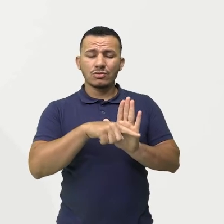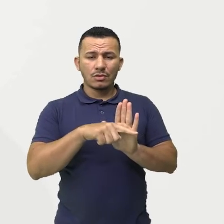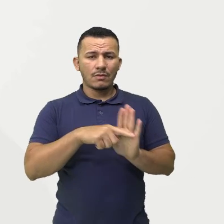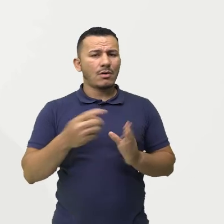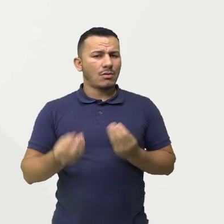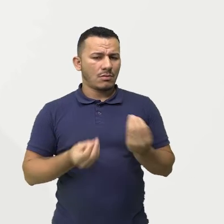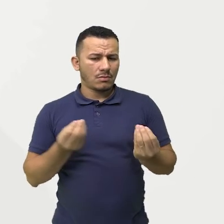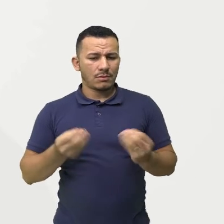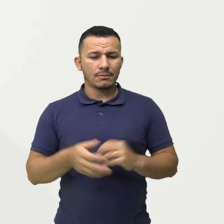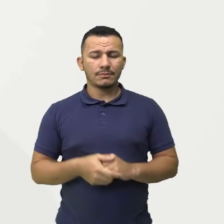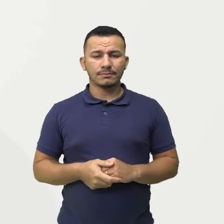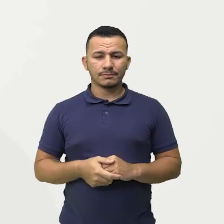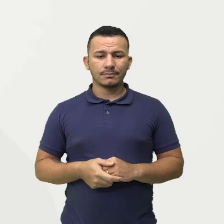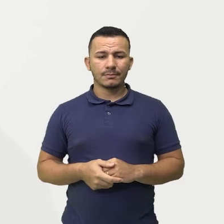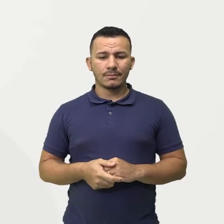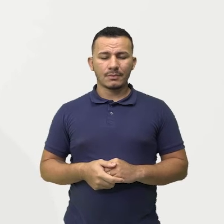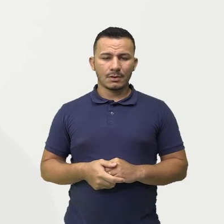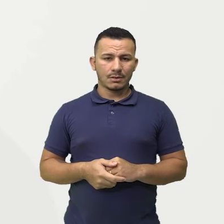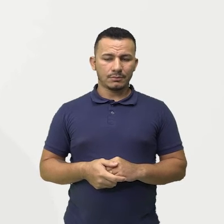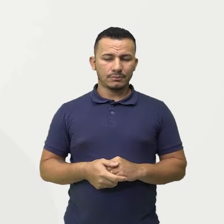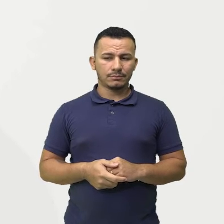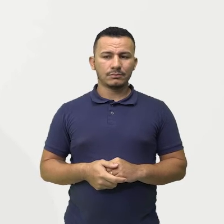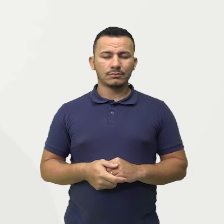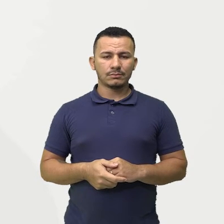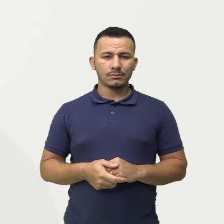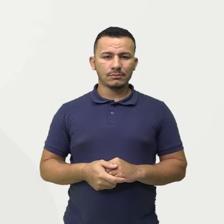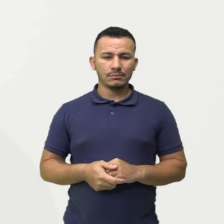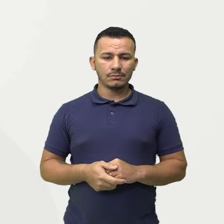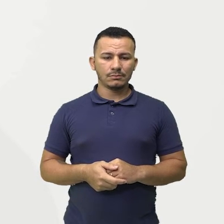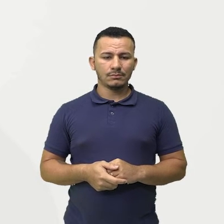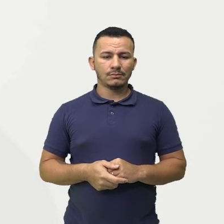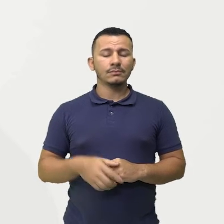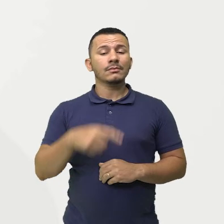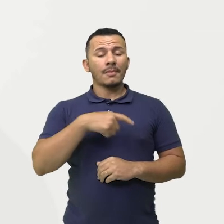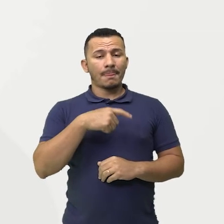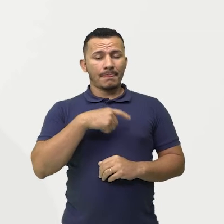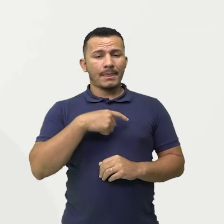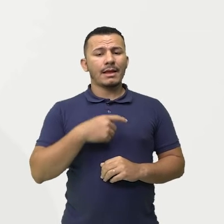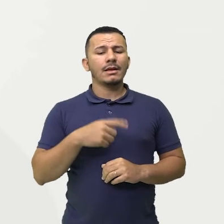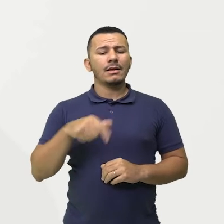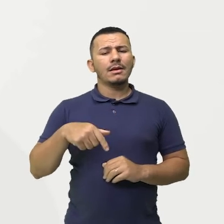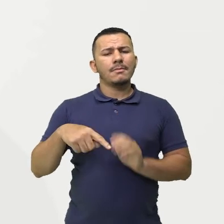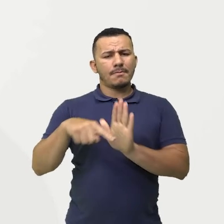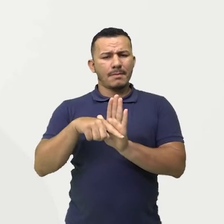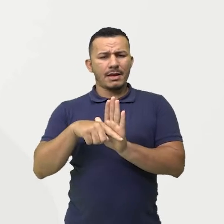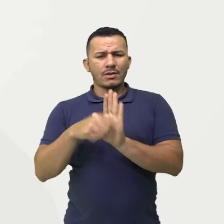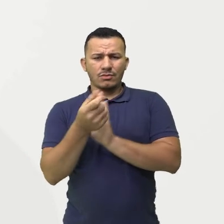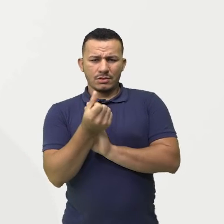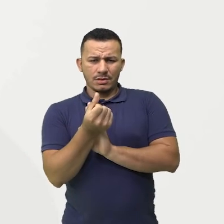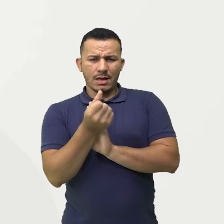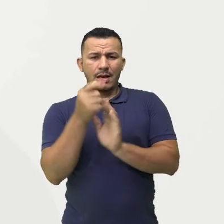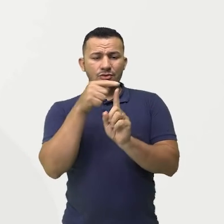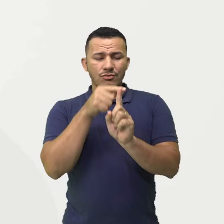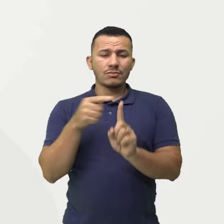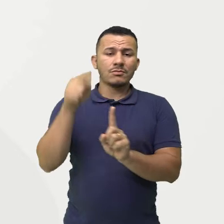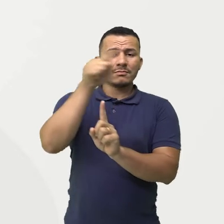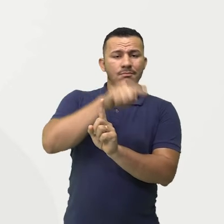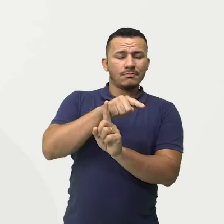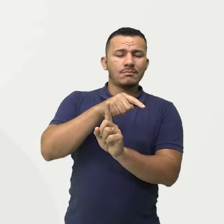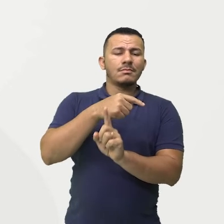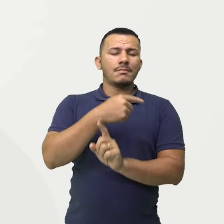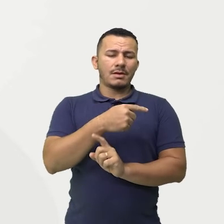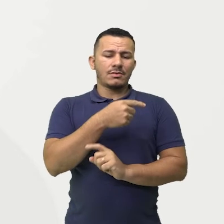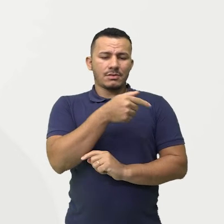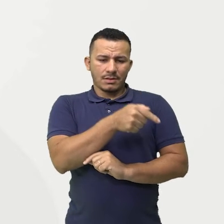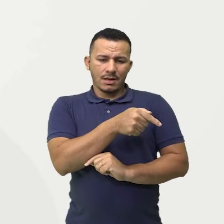negativa. Com a parte negativa aqui, então, nós temos, olha só, o antecessor do número menos 6 é o número menos 7. Então,